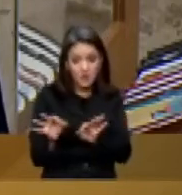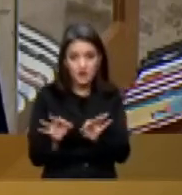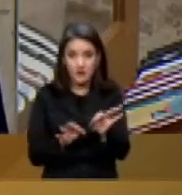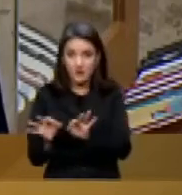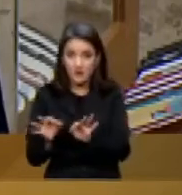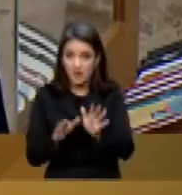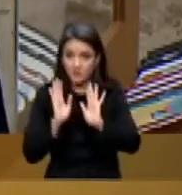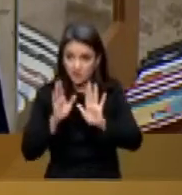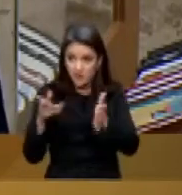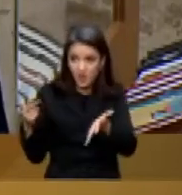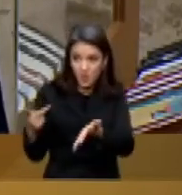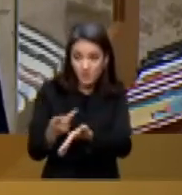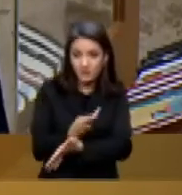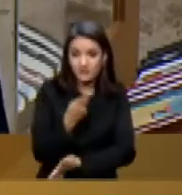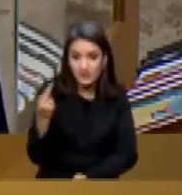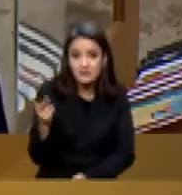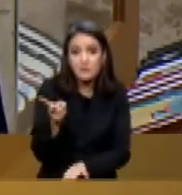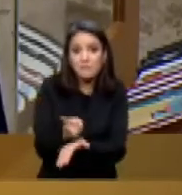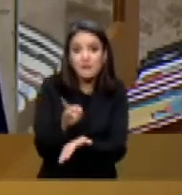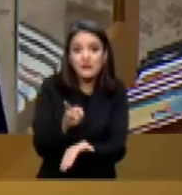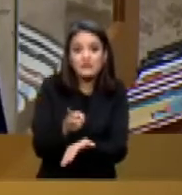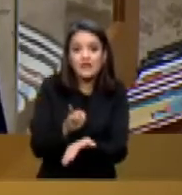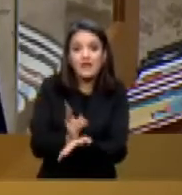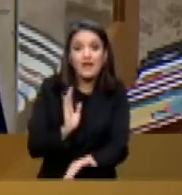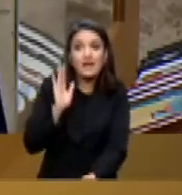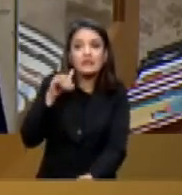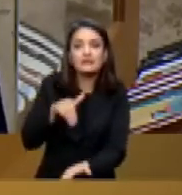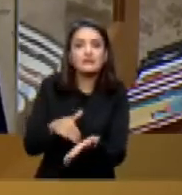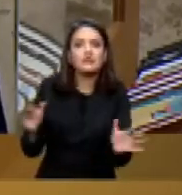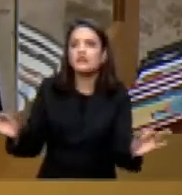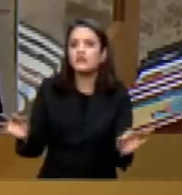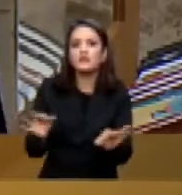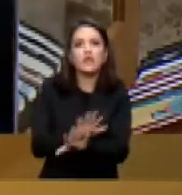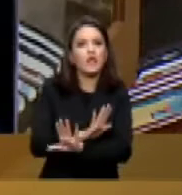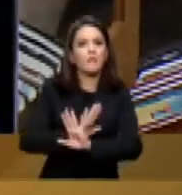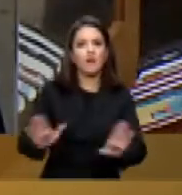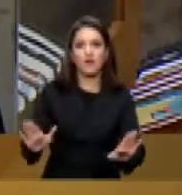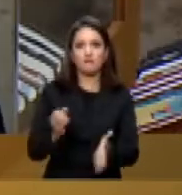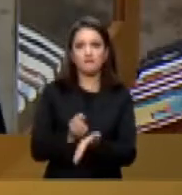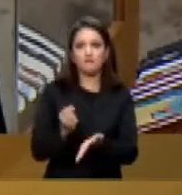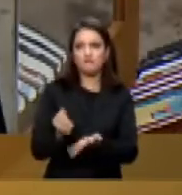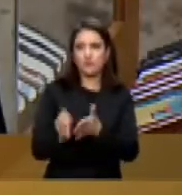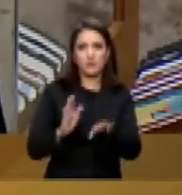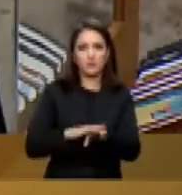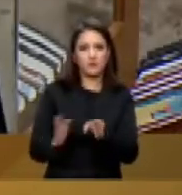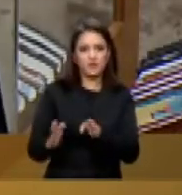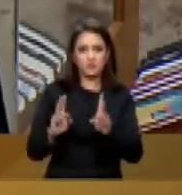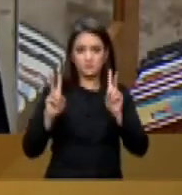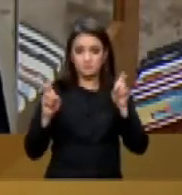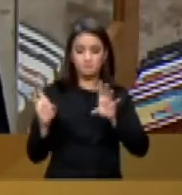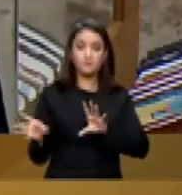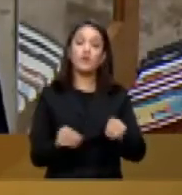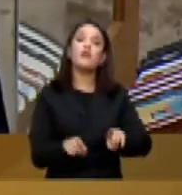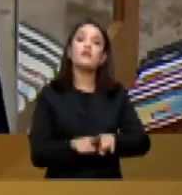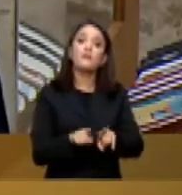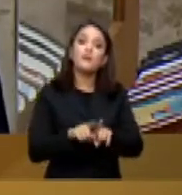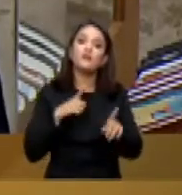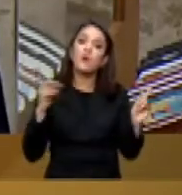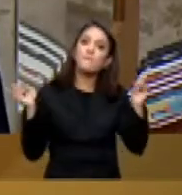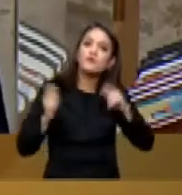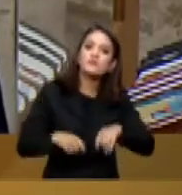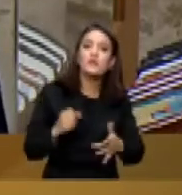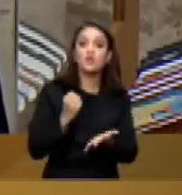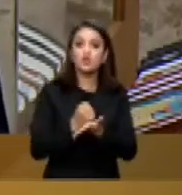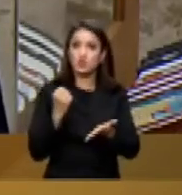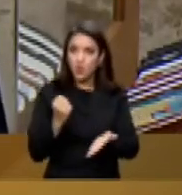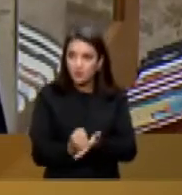vigentes permanecem em vigor até o advento do seu termo contratual, fecho aspas. Há também possibilidade de que os contratos